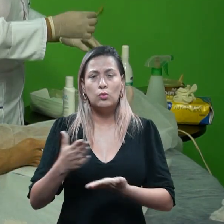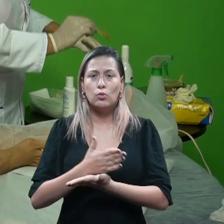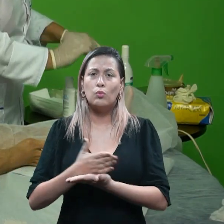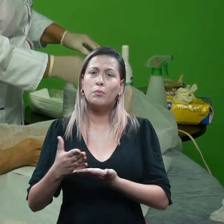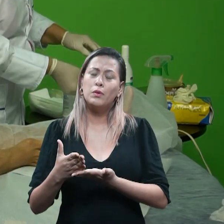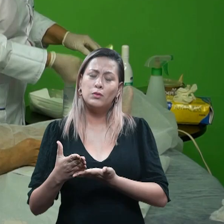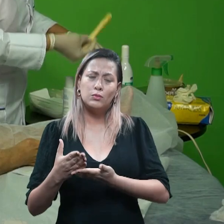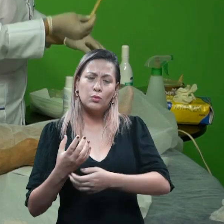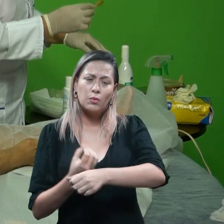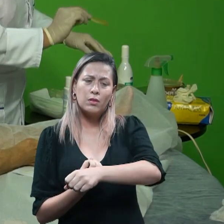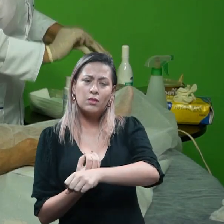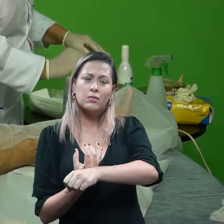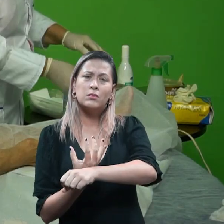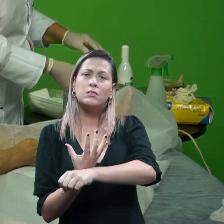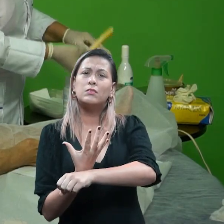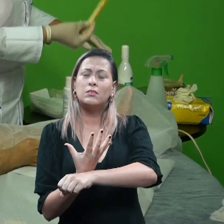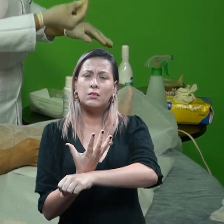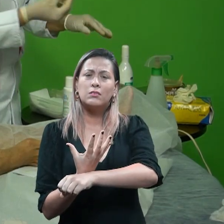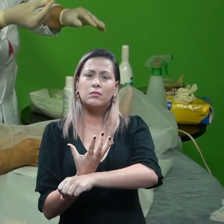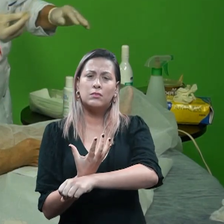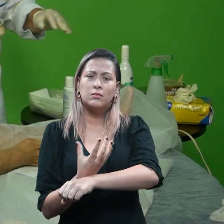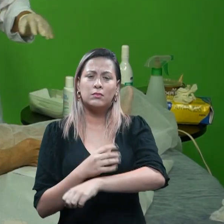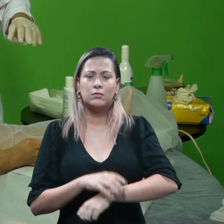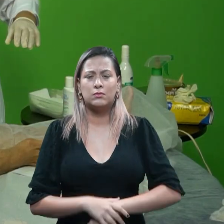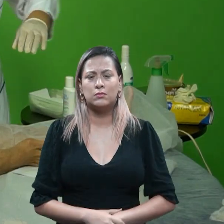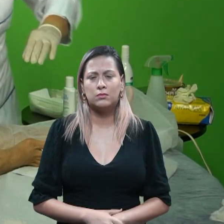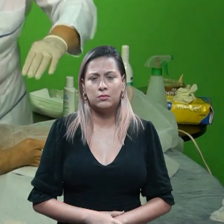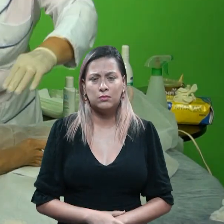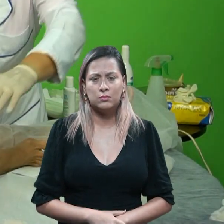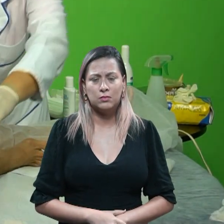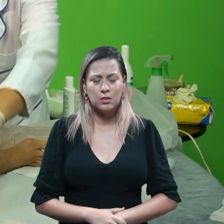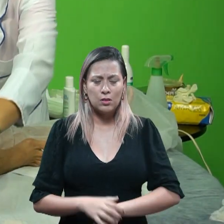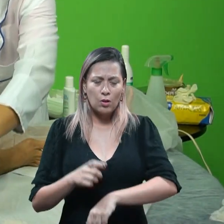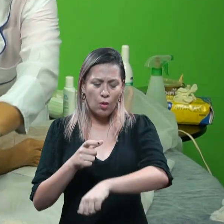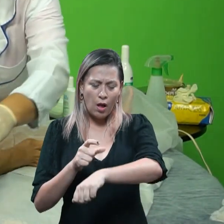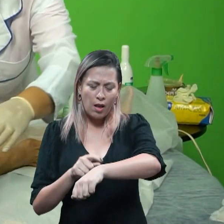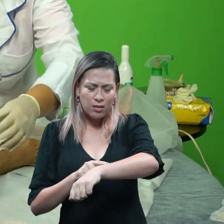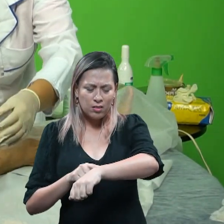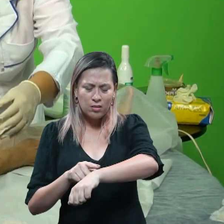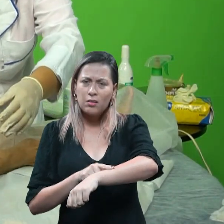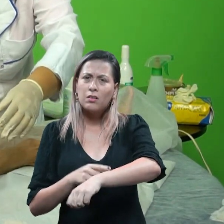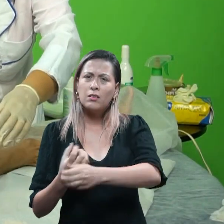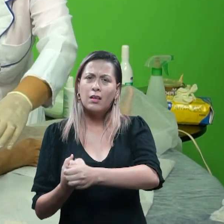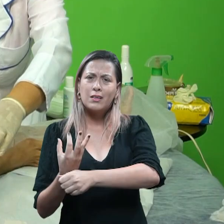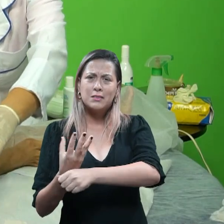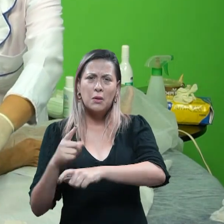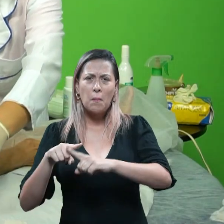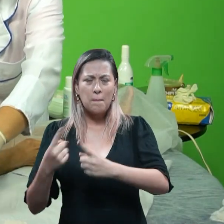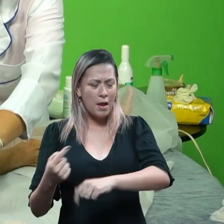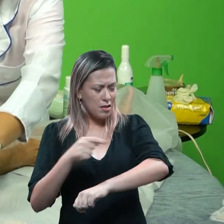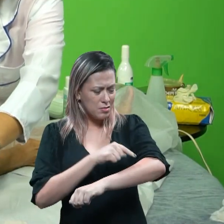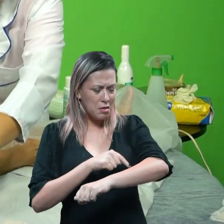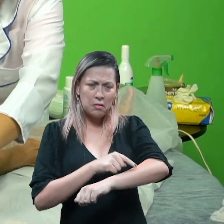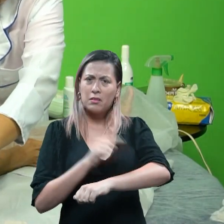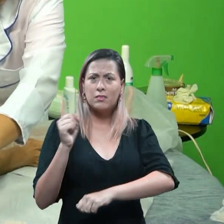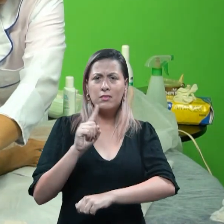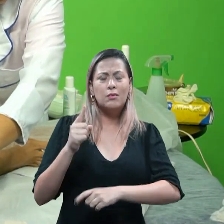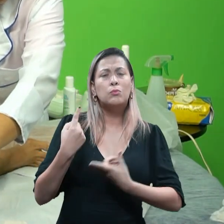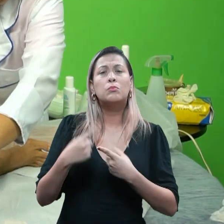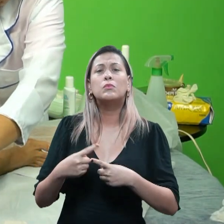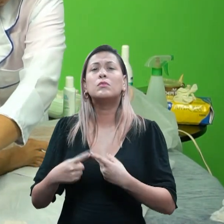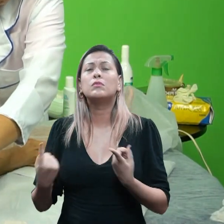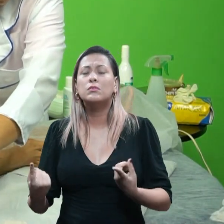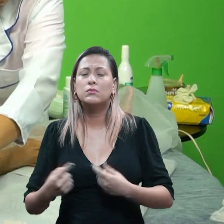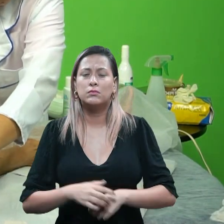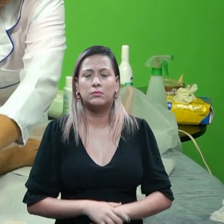começou a nascer pelo numa região e em outras não. Por quê? Porque, como